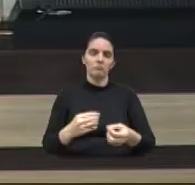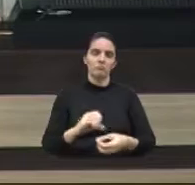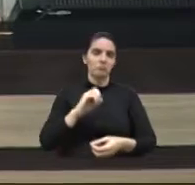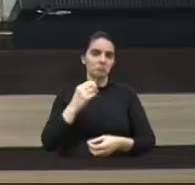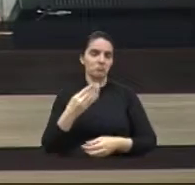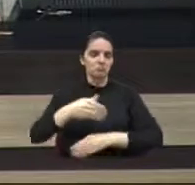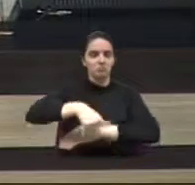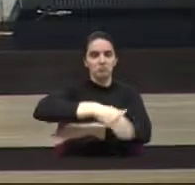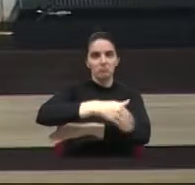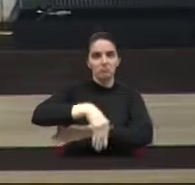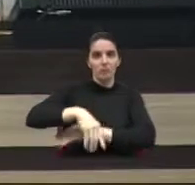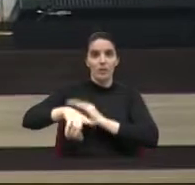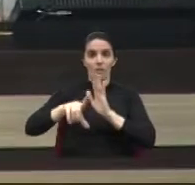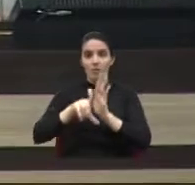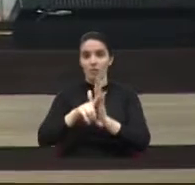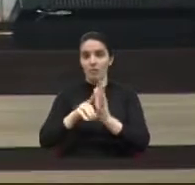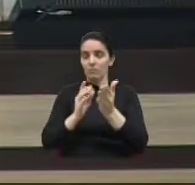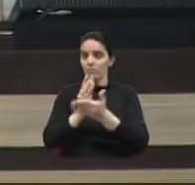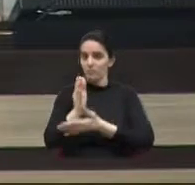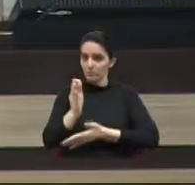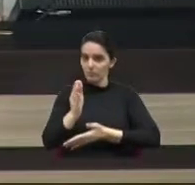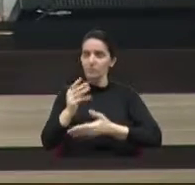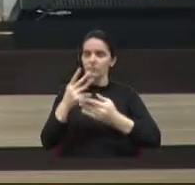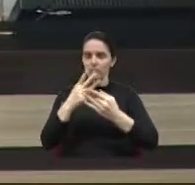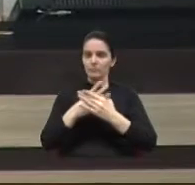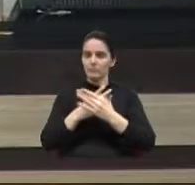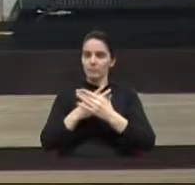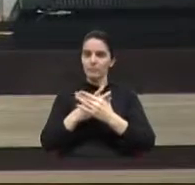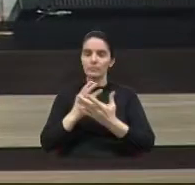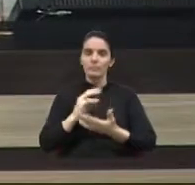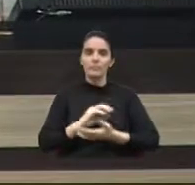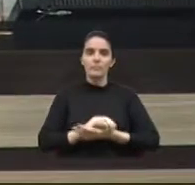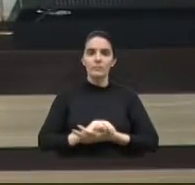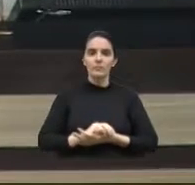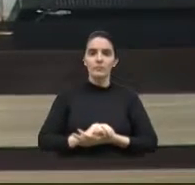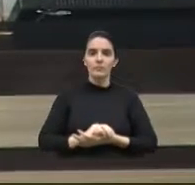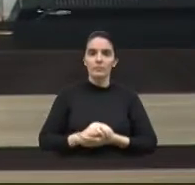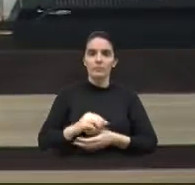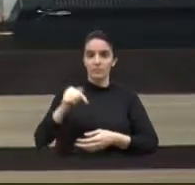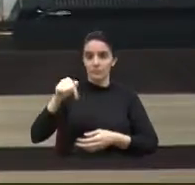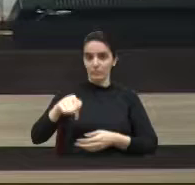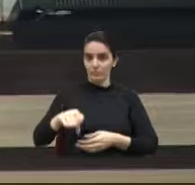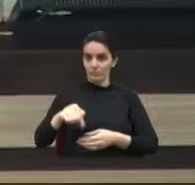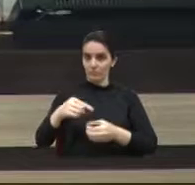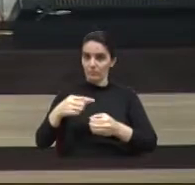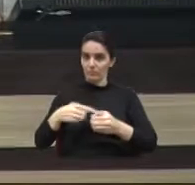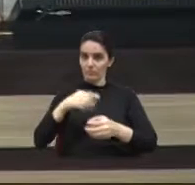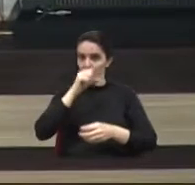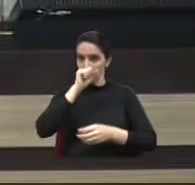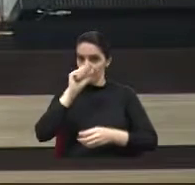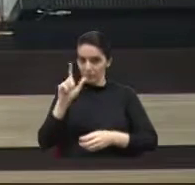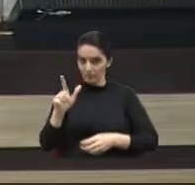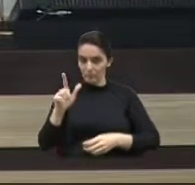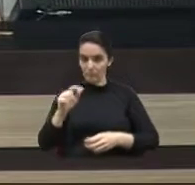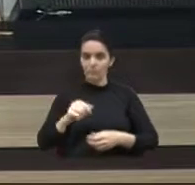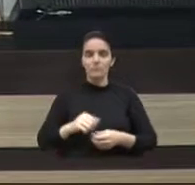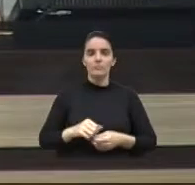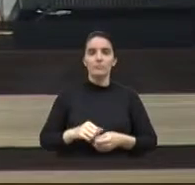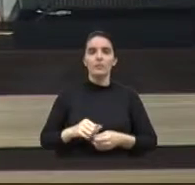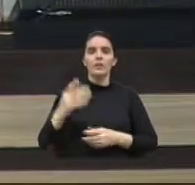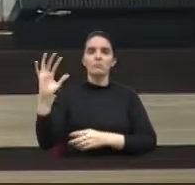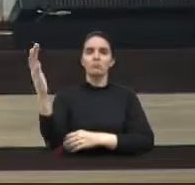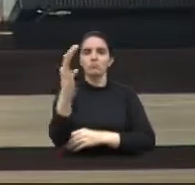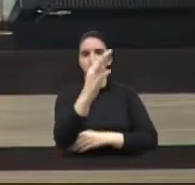por meio de lei promulgada pela Igreja Câmara Municipal de Limeira, em nosso município, dispomos das seguintes